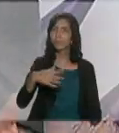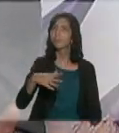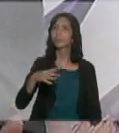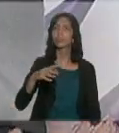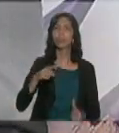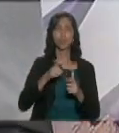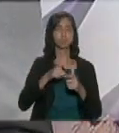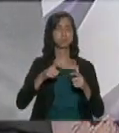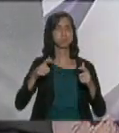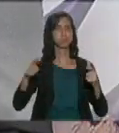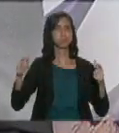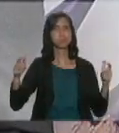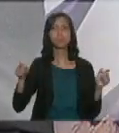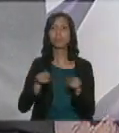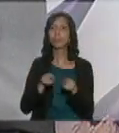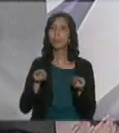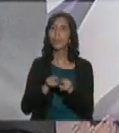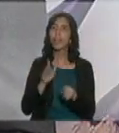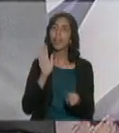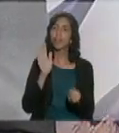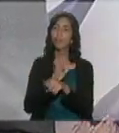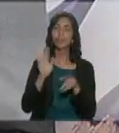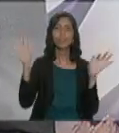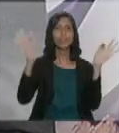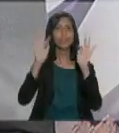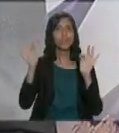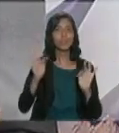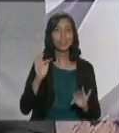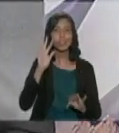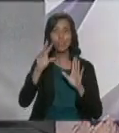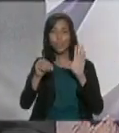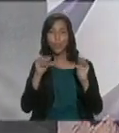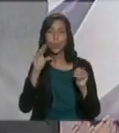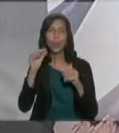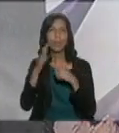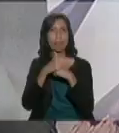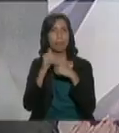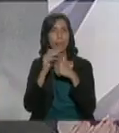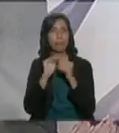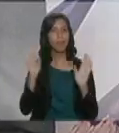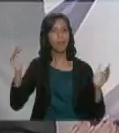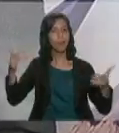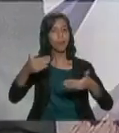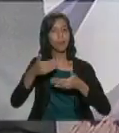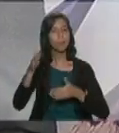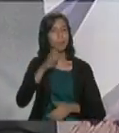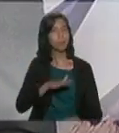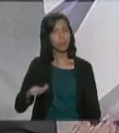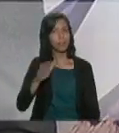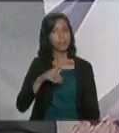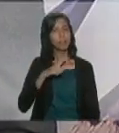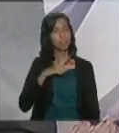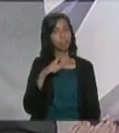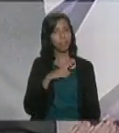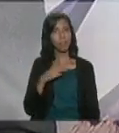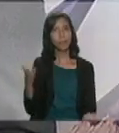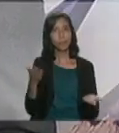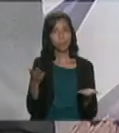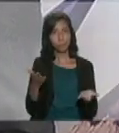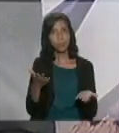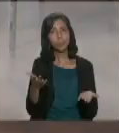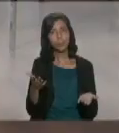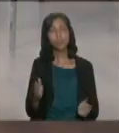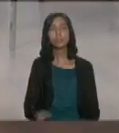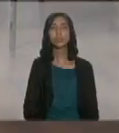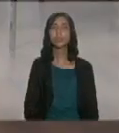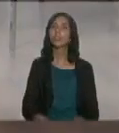mais se multiplicar e levar a felicidade e o toque, o carinho, o acolhimento para tantas crianças que a gente tem